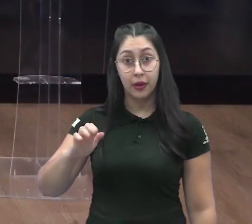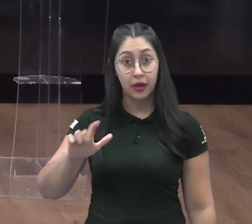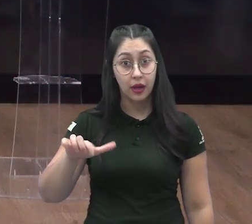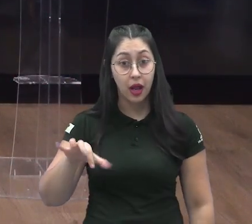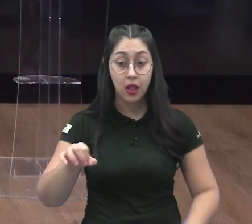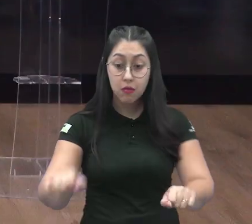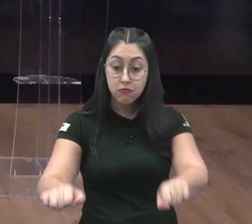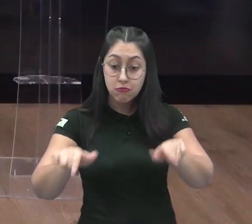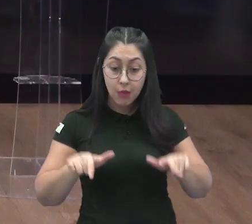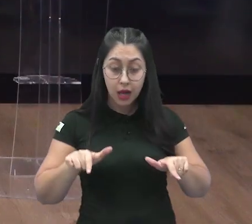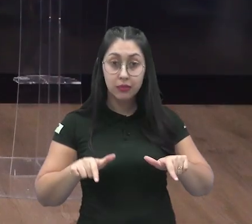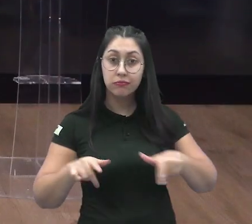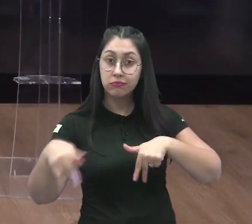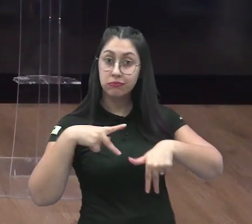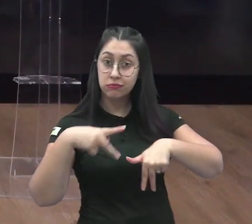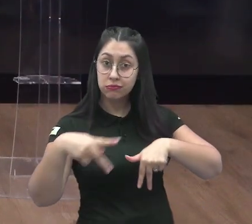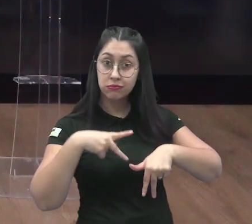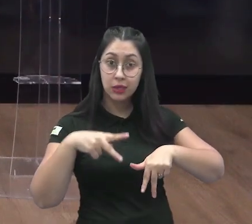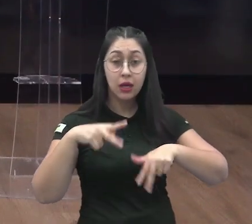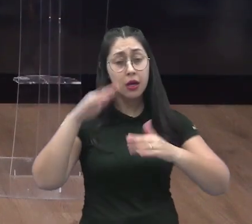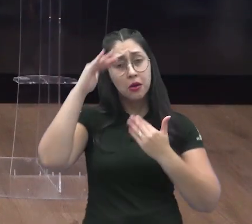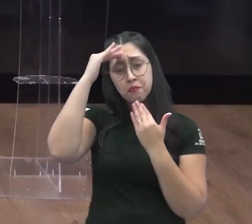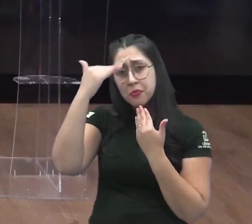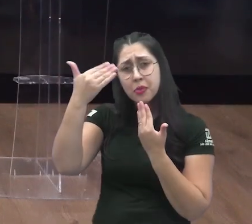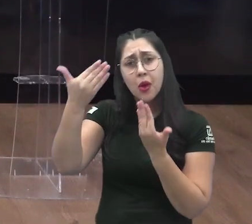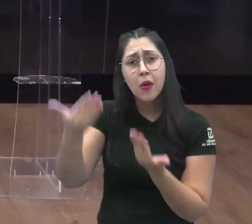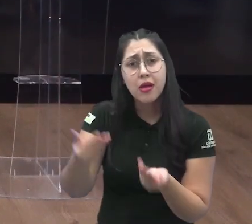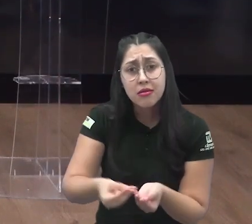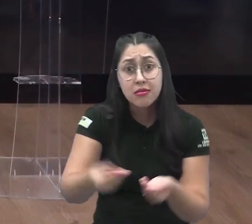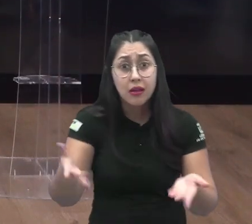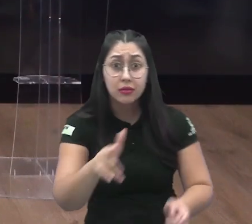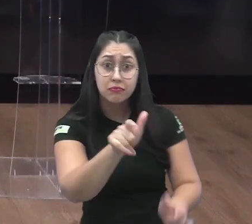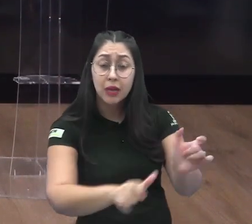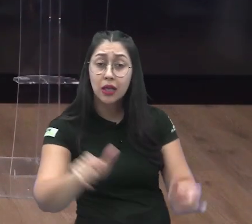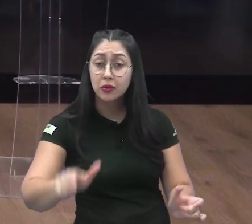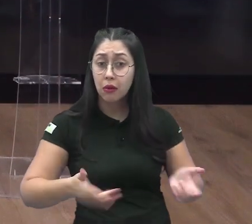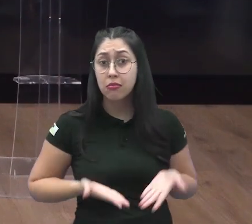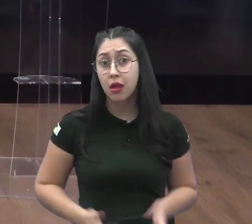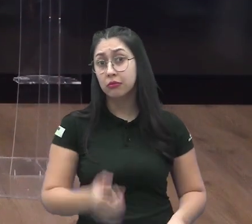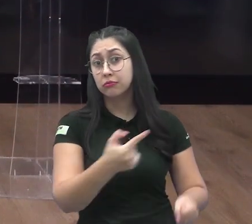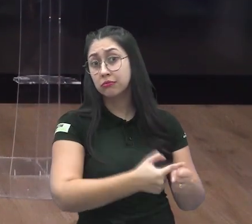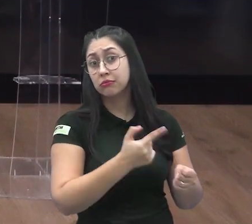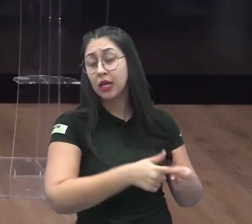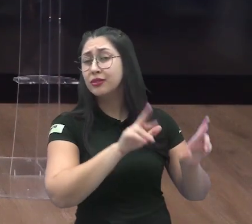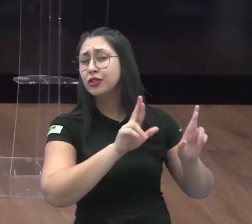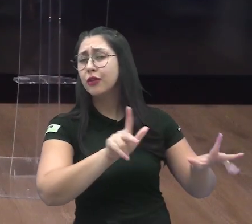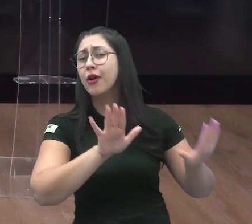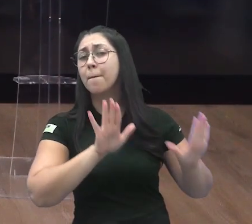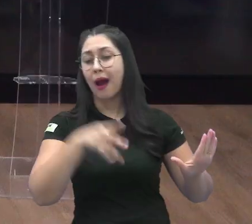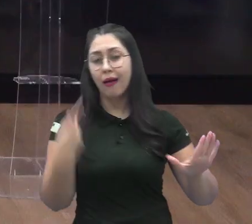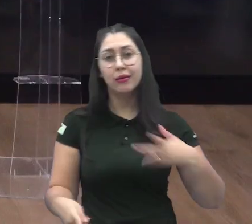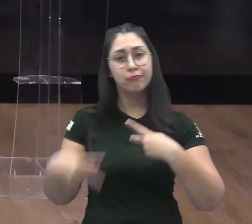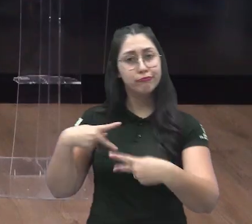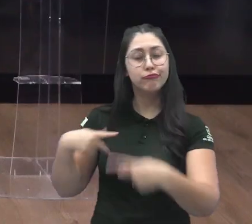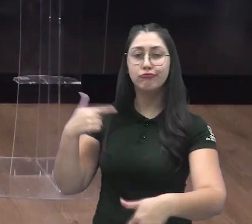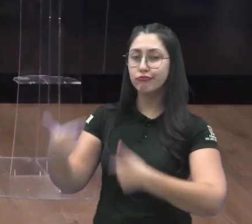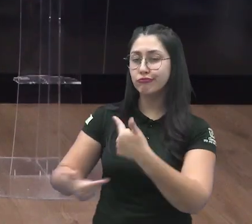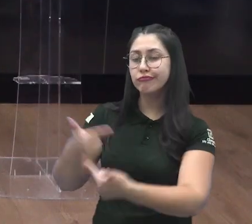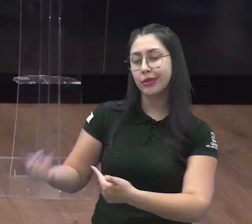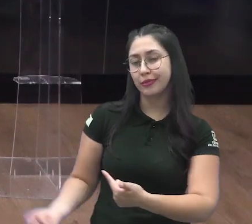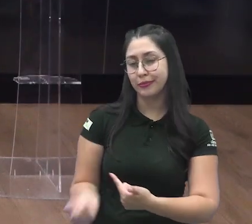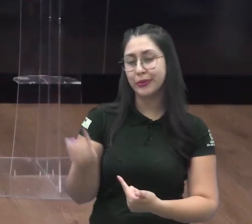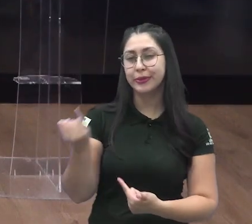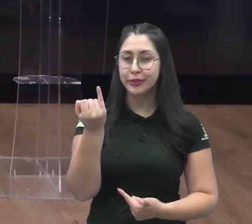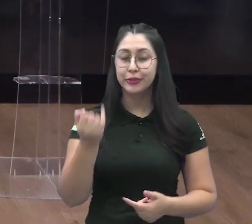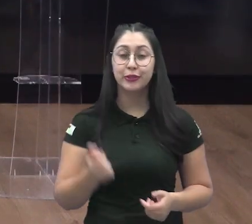o título de cidadão joseense. A honraria é concedida para pessoas que não nasceram em São José, mas prestaram serviços relevantes